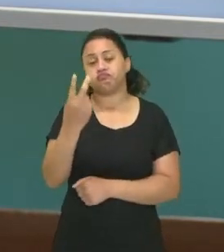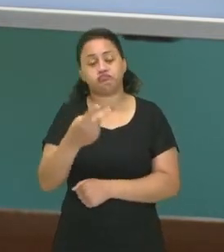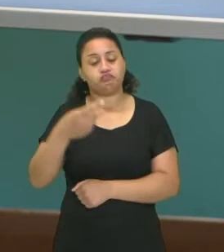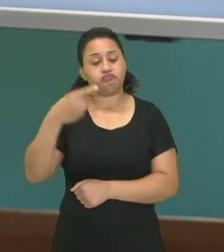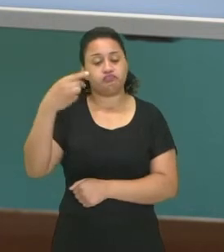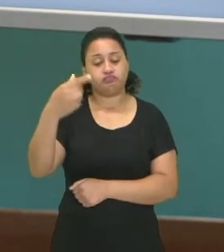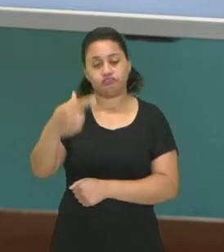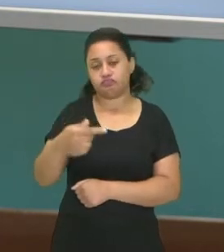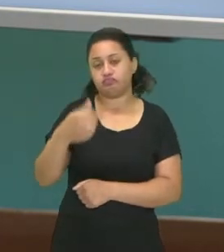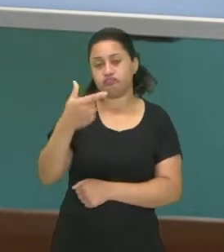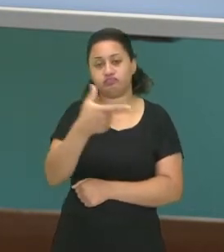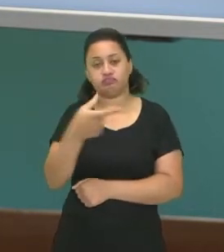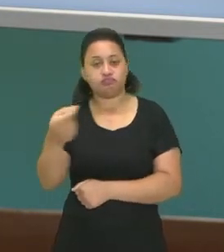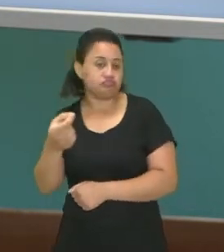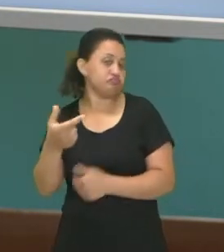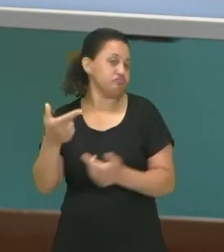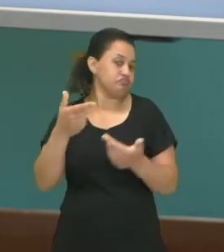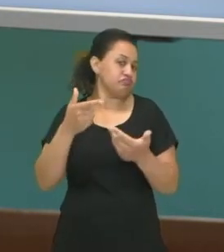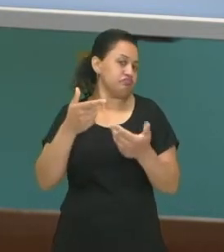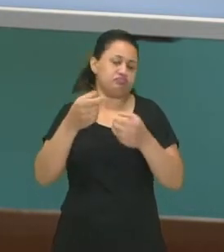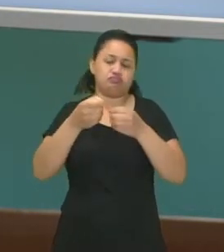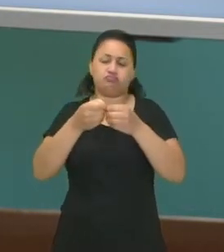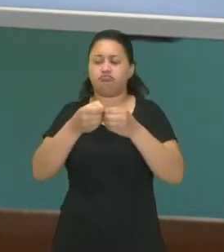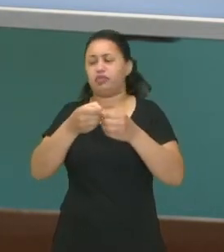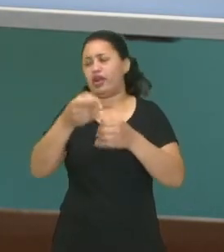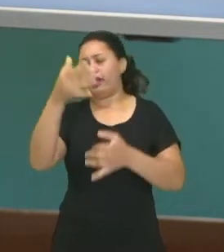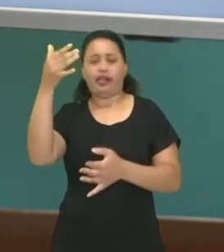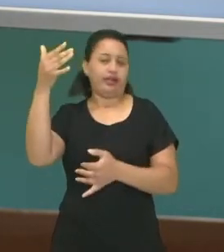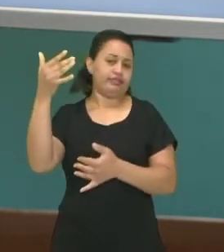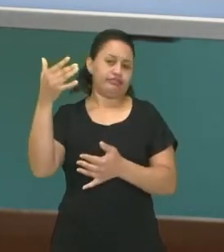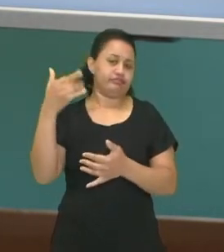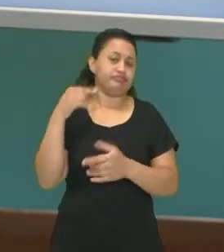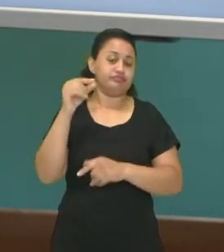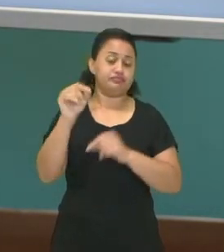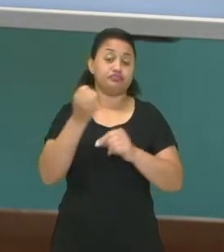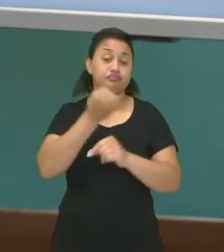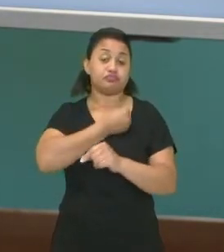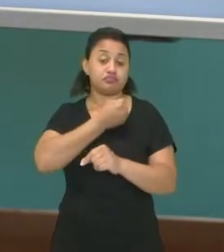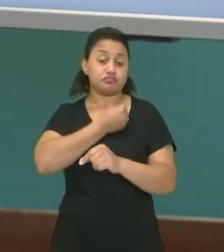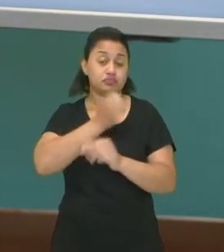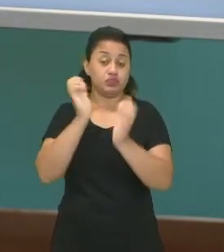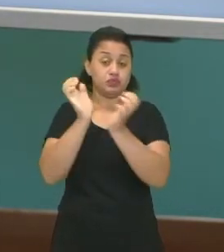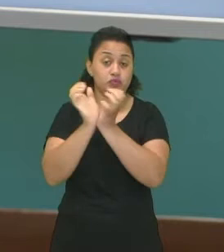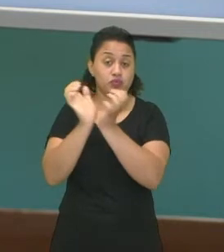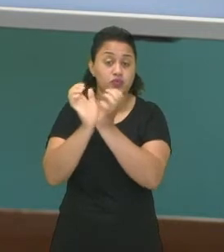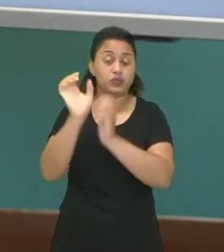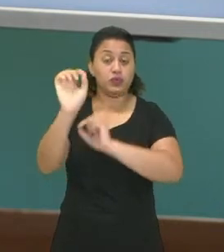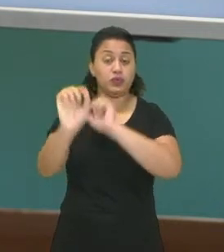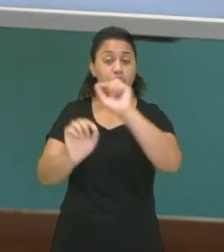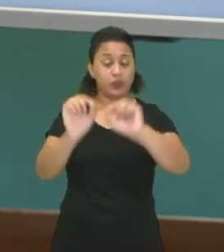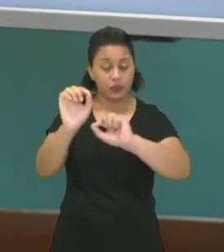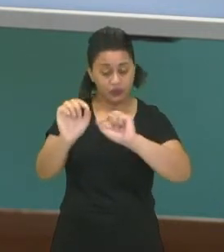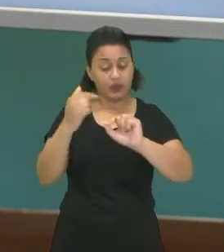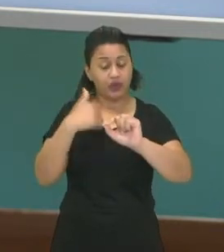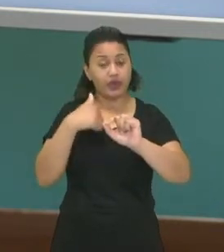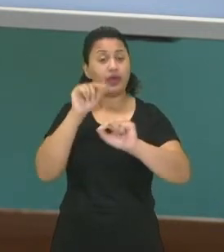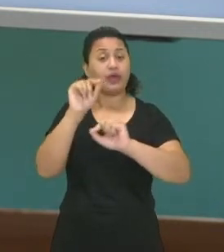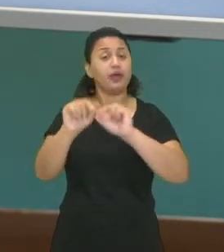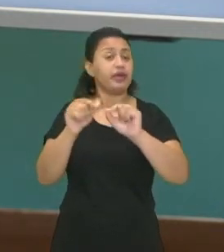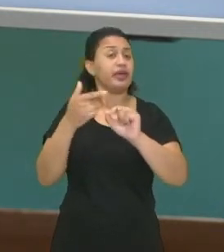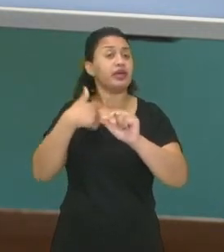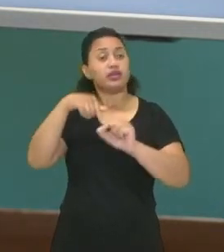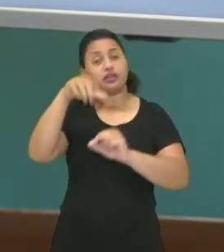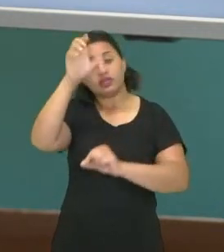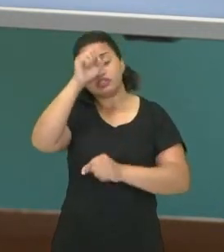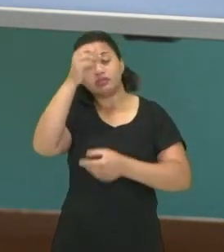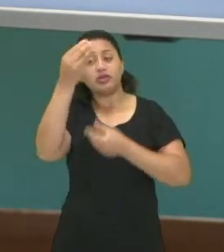o 7, o 20, né, então a gente tem infinitos números naturais. É aquele conjuntinho dos números naturais, no primeiro conjunto aí que a gente aprende